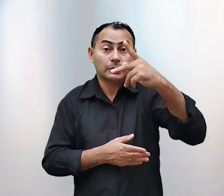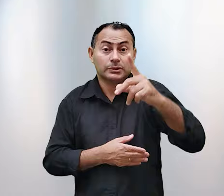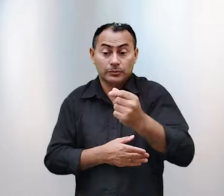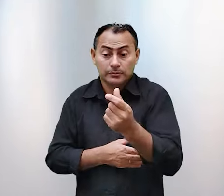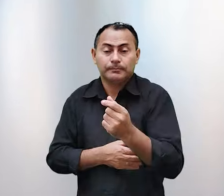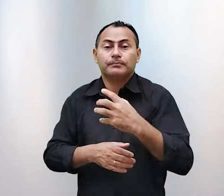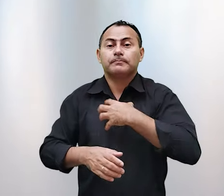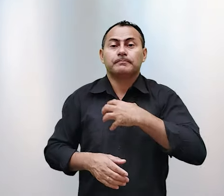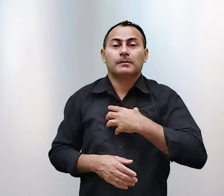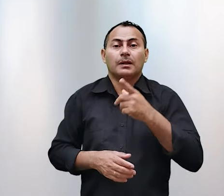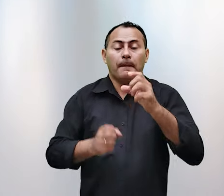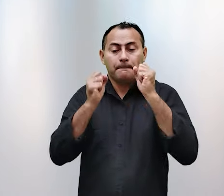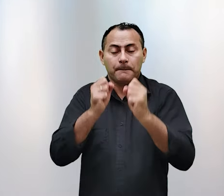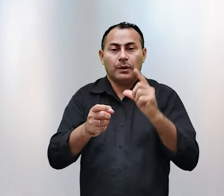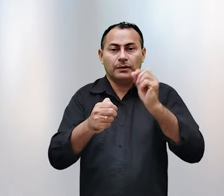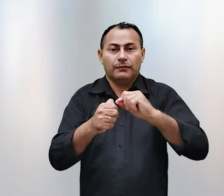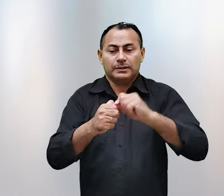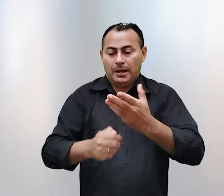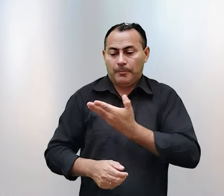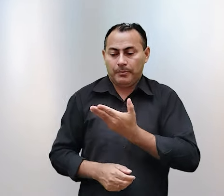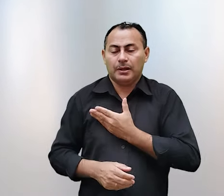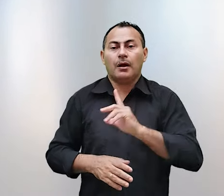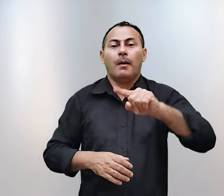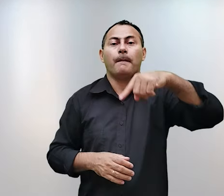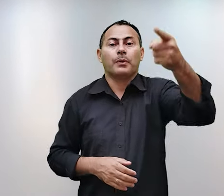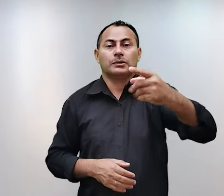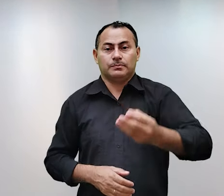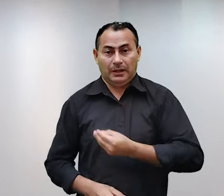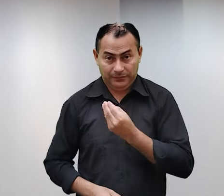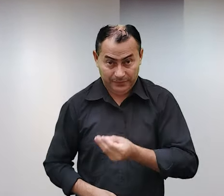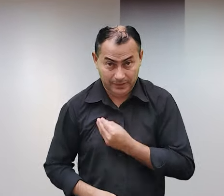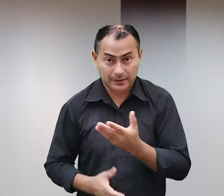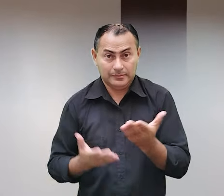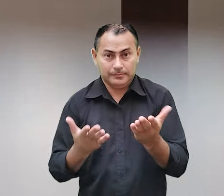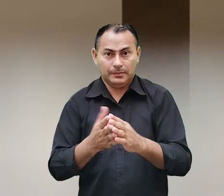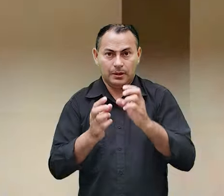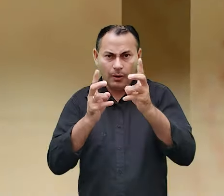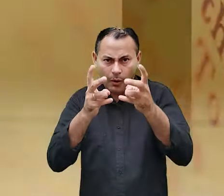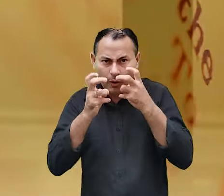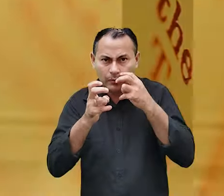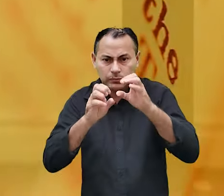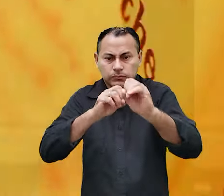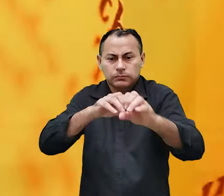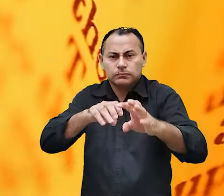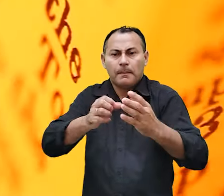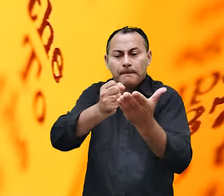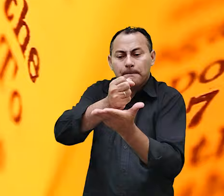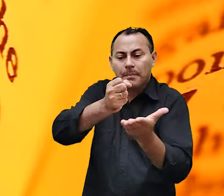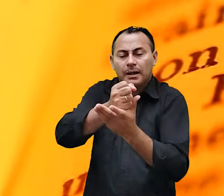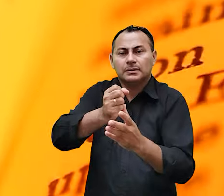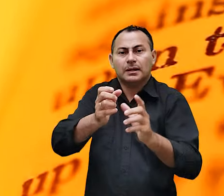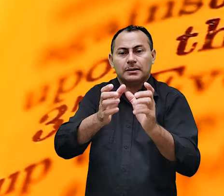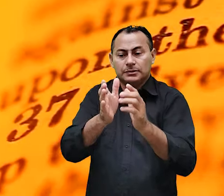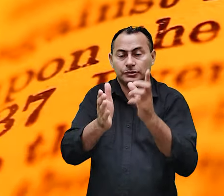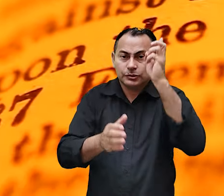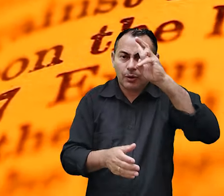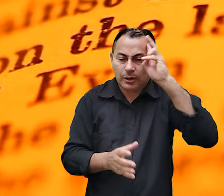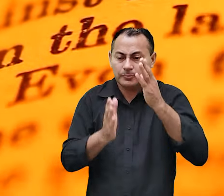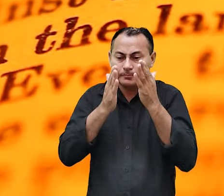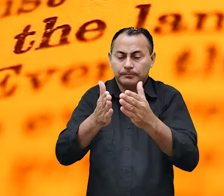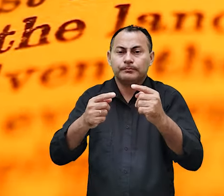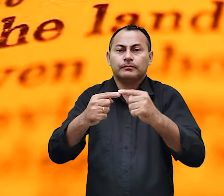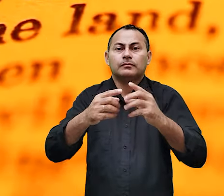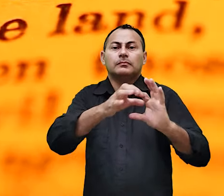dinheiro. É nesse sentido que você pode fazer amigos para a próxima dimensão. Observe que o ensino básico